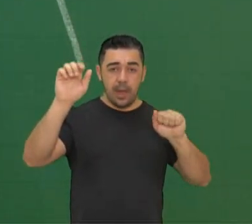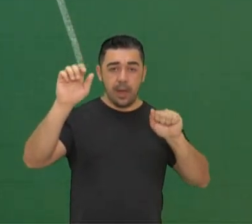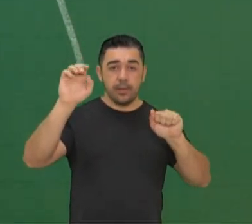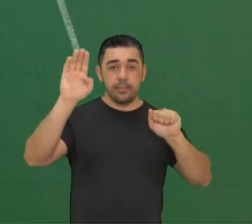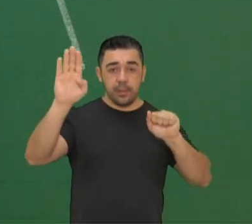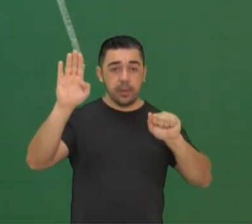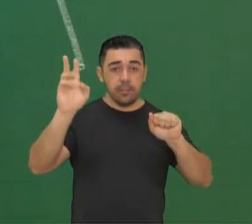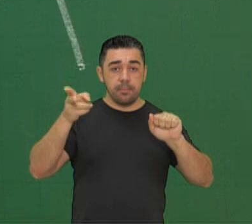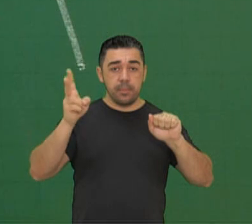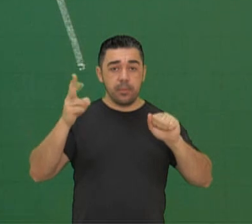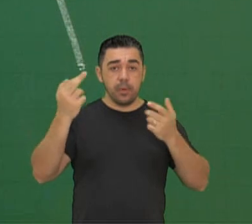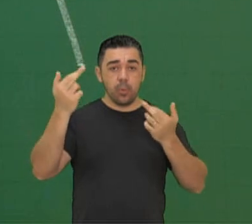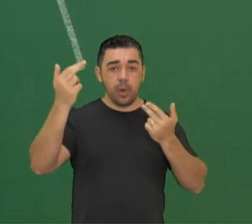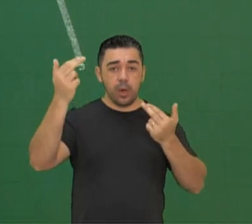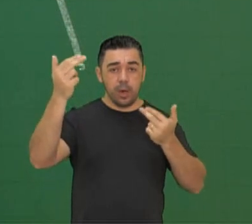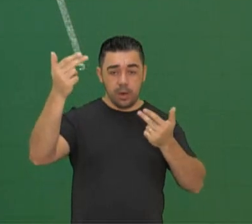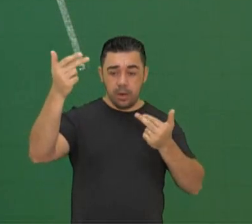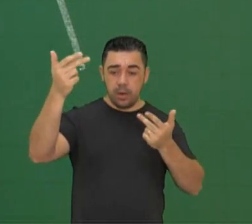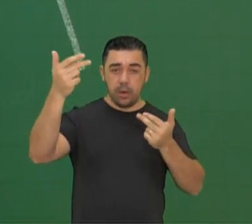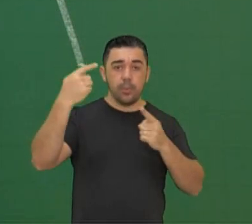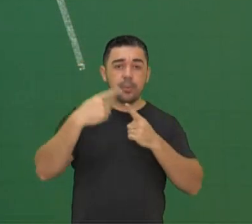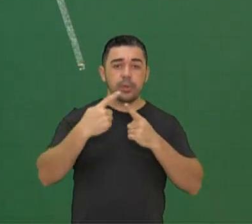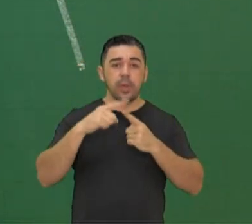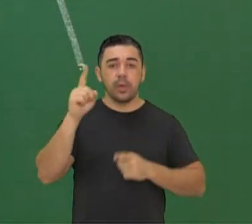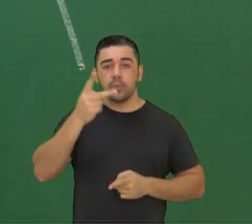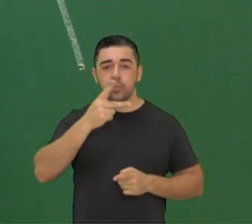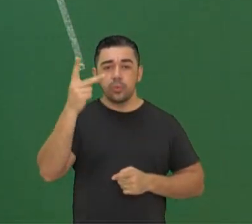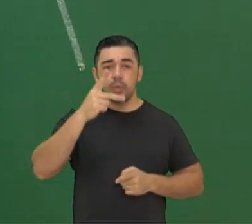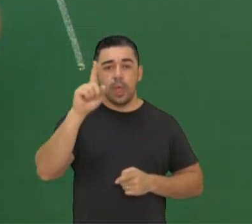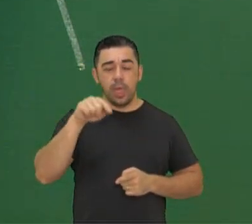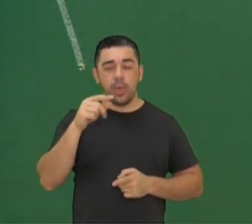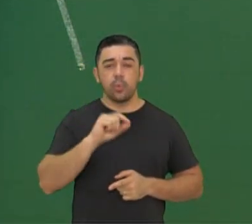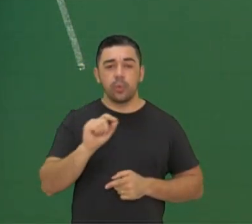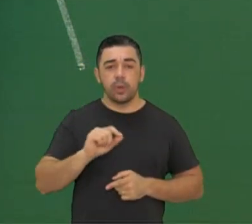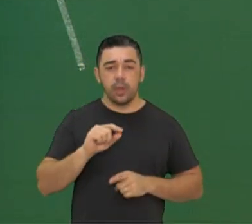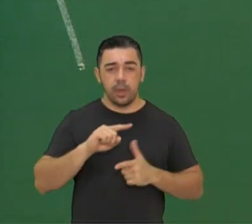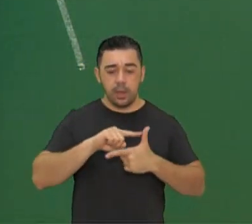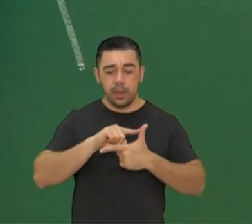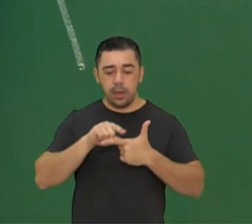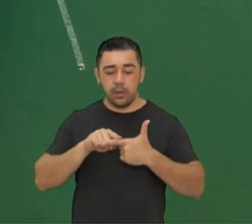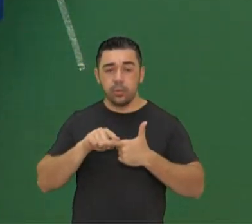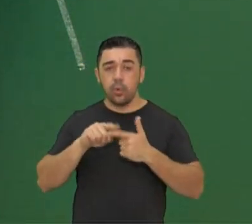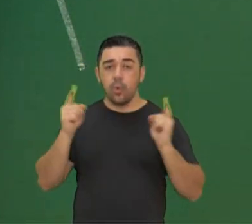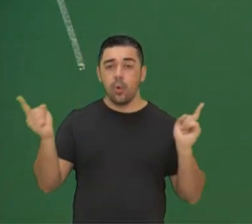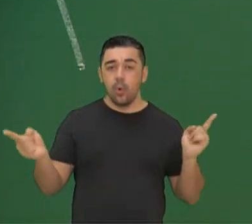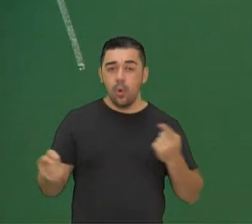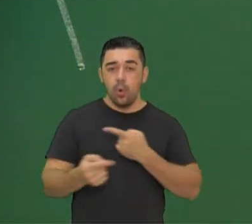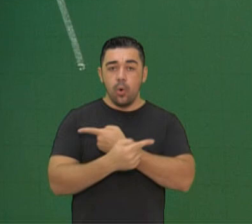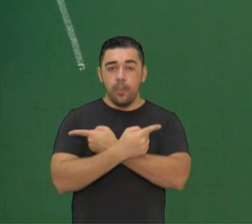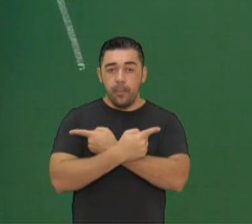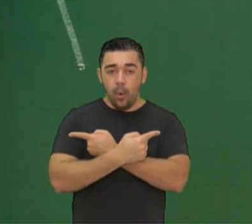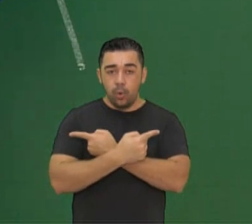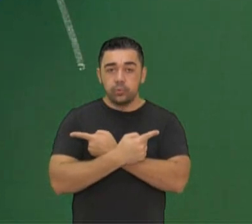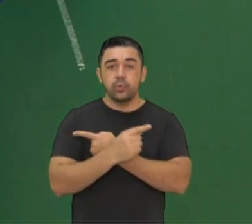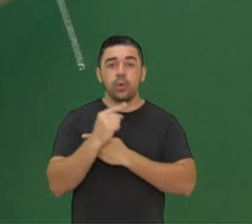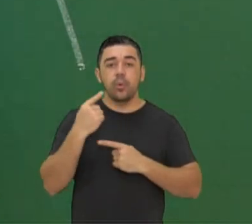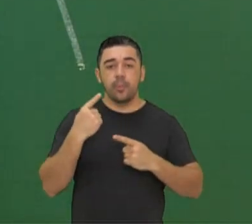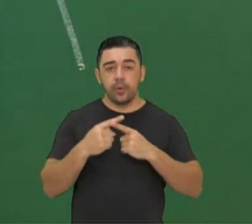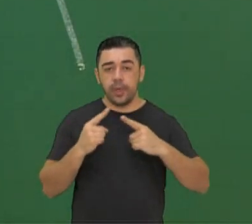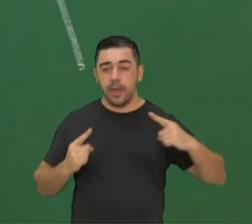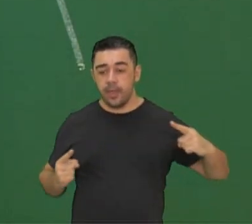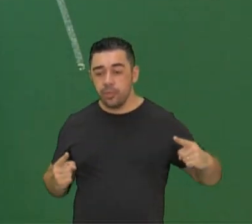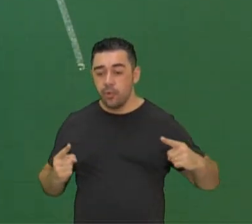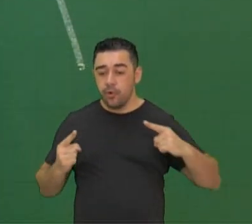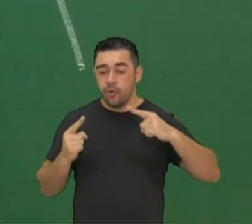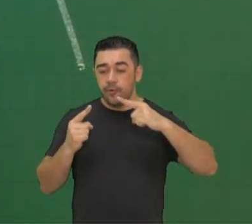medida. Por que eles têm a mesma medida? O que eles são? Eles são ângulos opostos pelo vértice. E você já viu